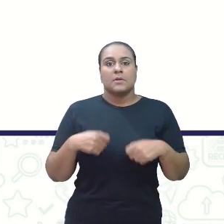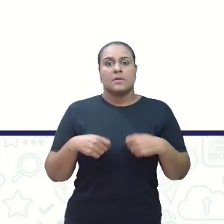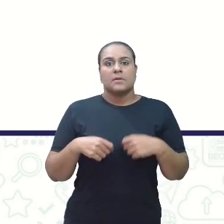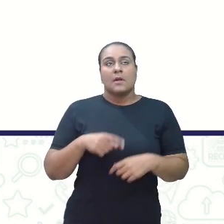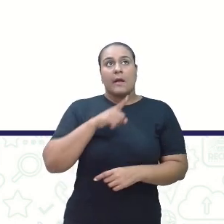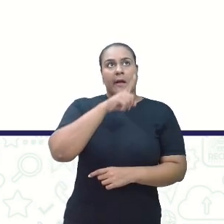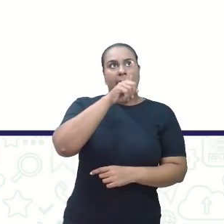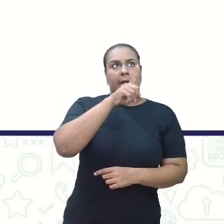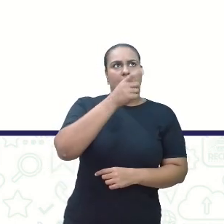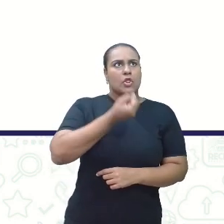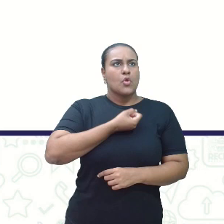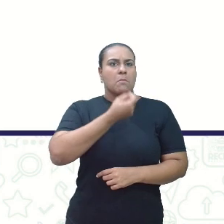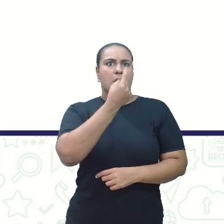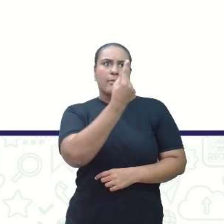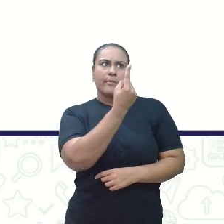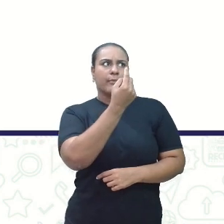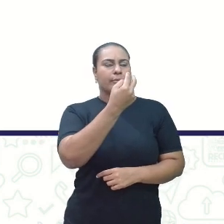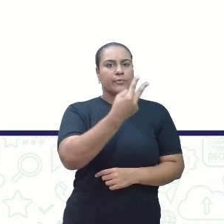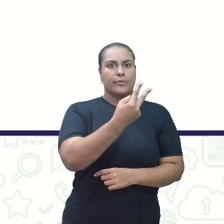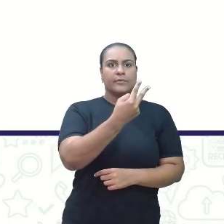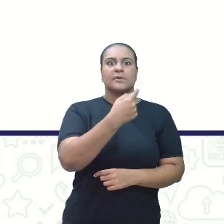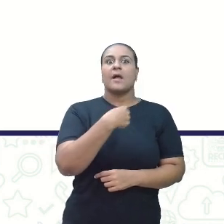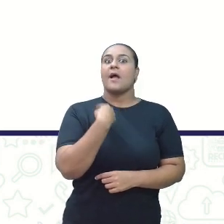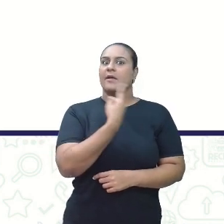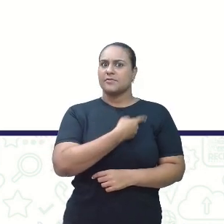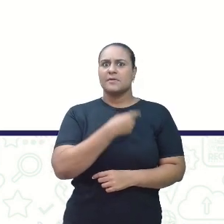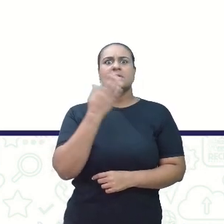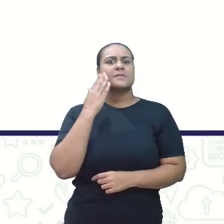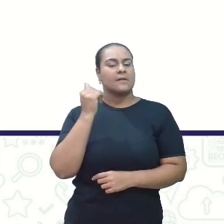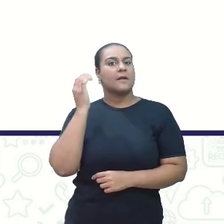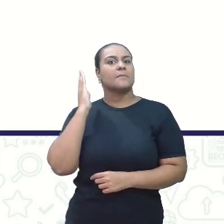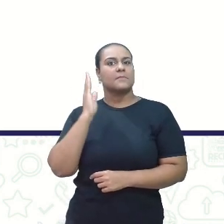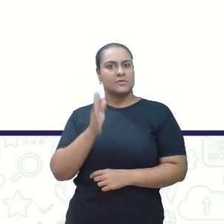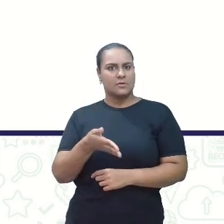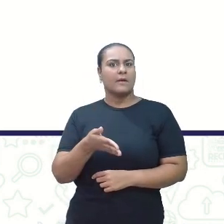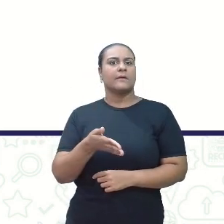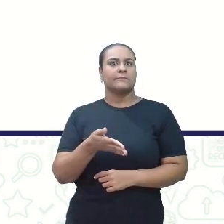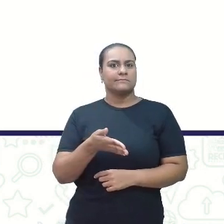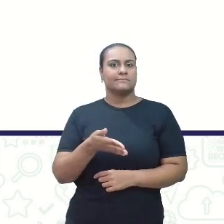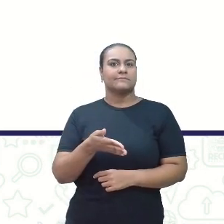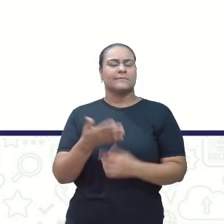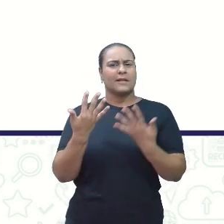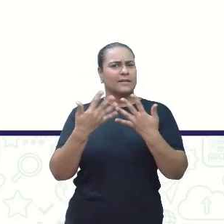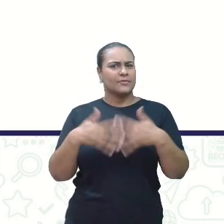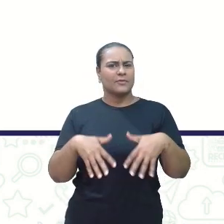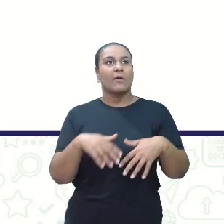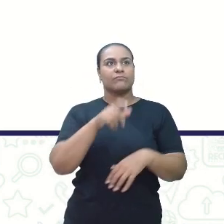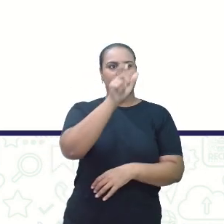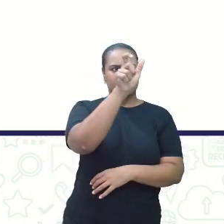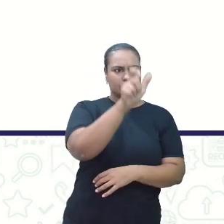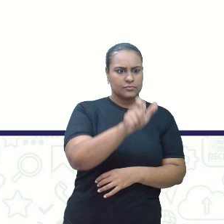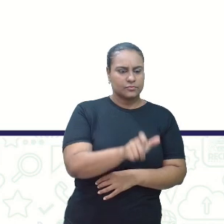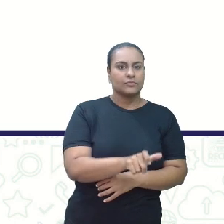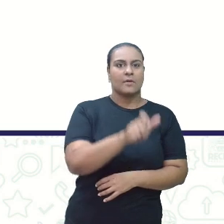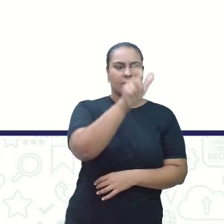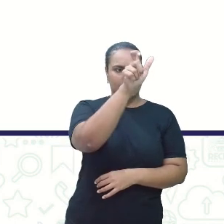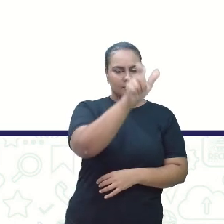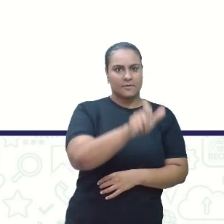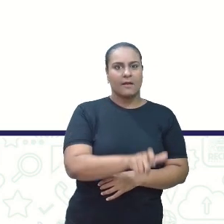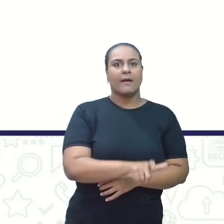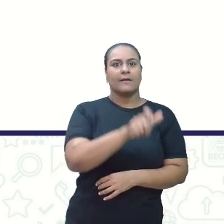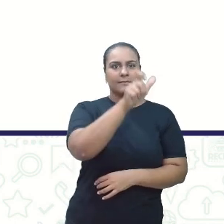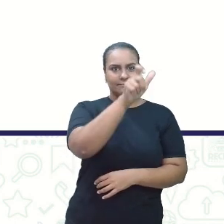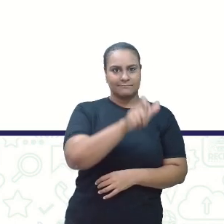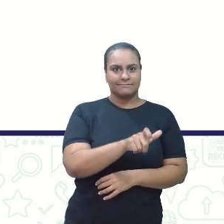que é classificação. Como a gente já faz a leitura constante disso, a gente já tem essa informação de maneira intuitiva, já está armazenado na